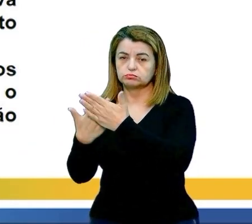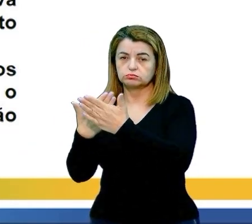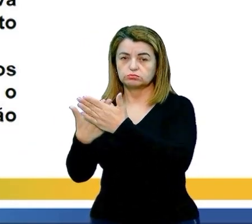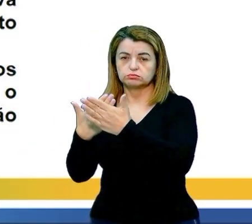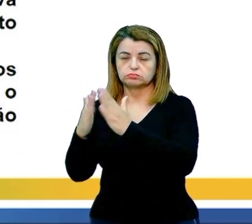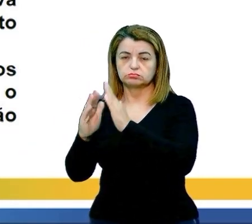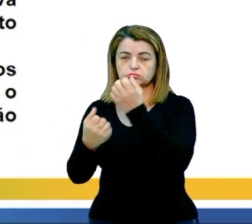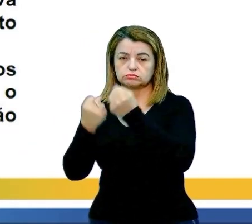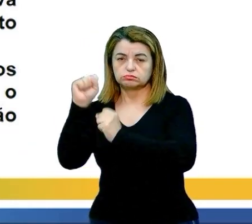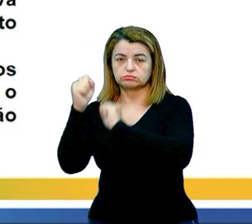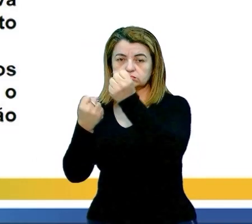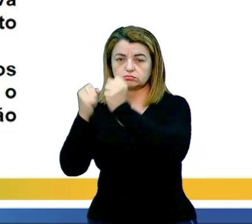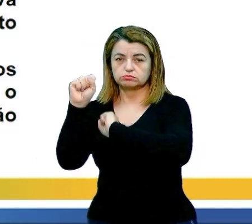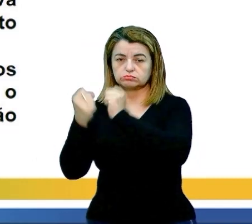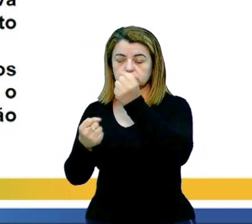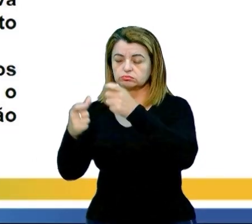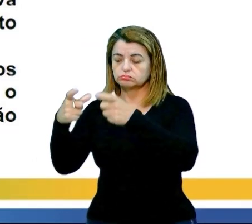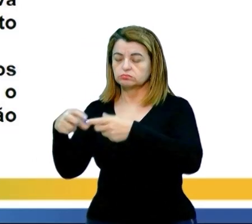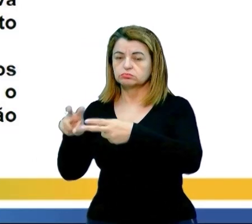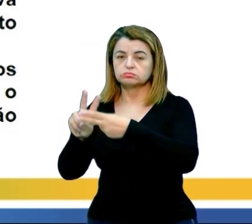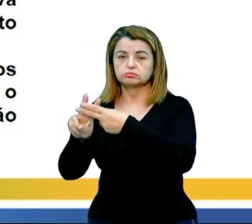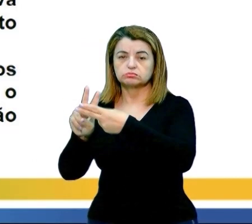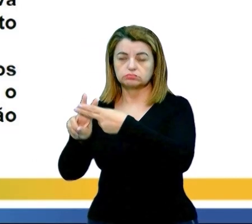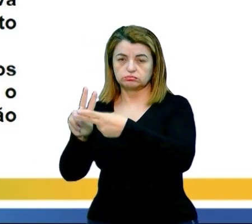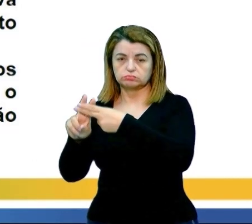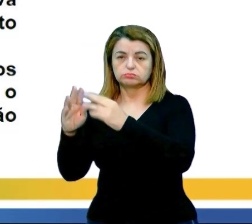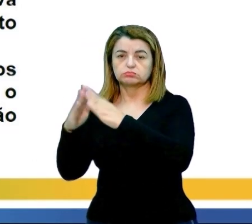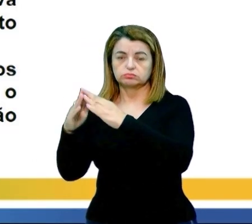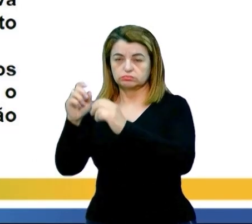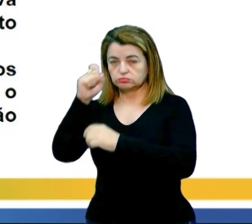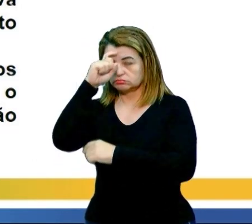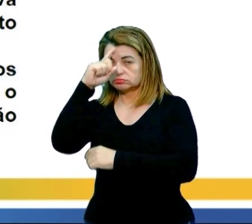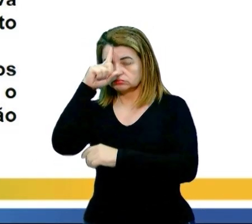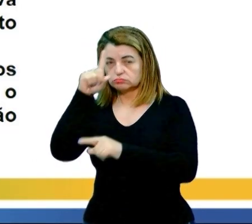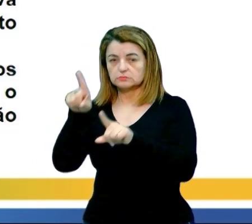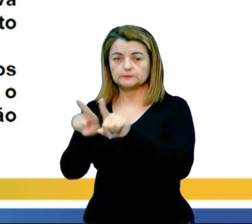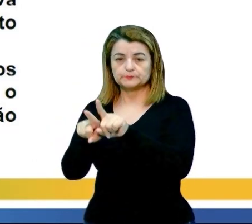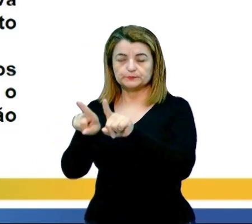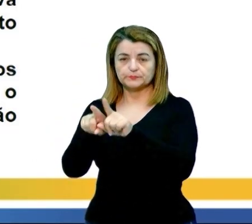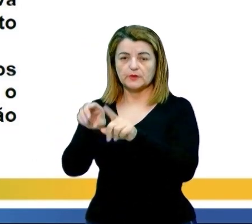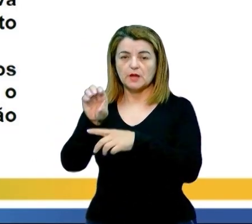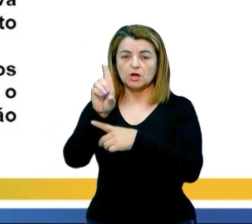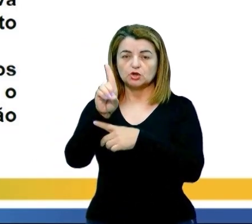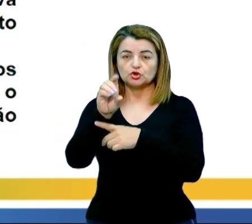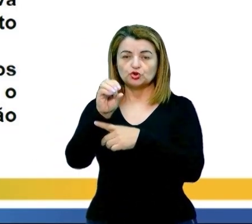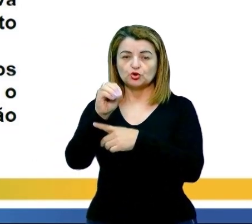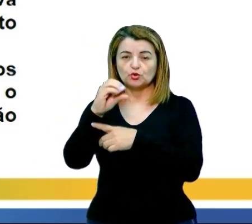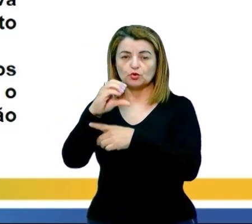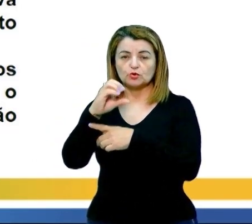hospitais, docilizou e adestrou os corpos e a própria subjetividade dos homens.